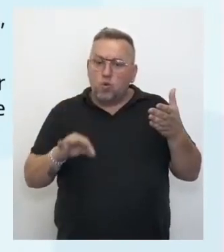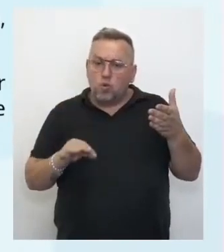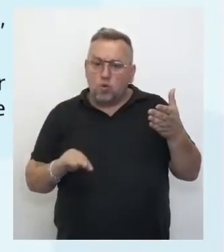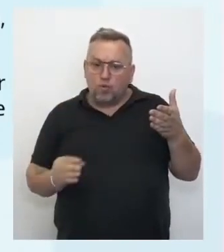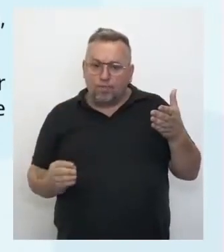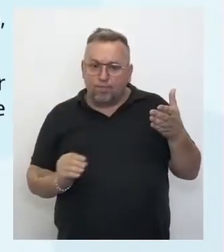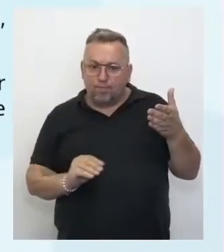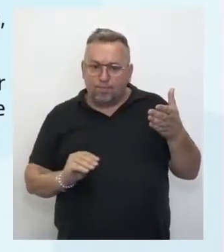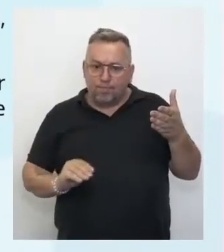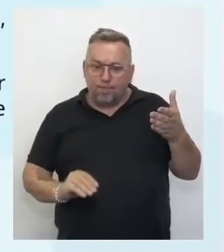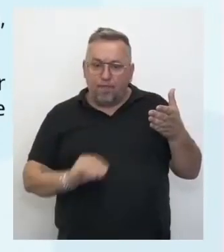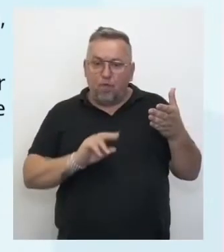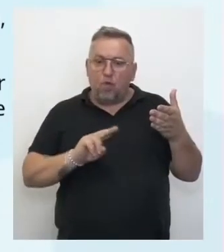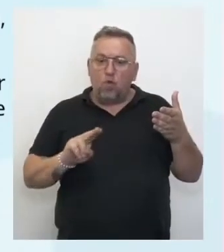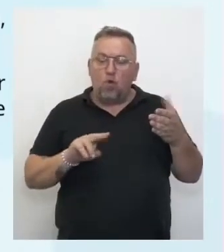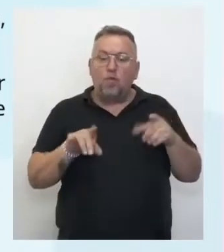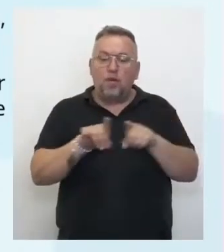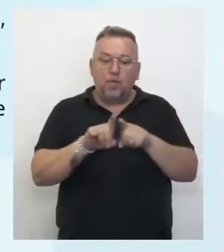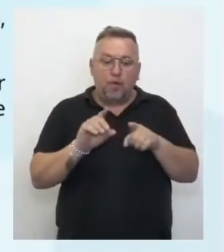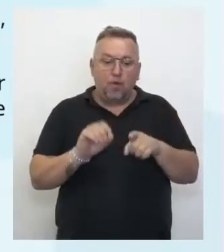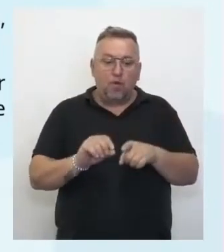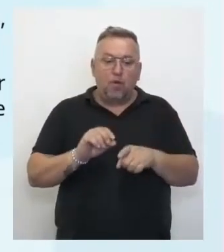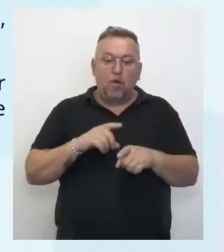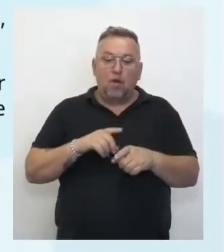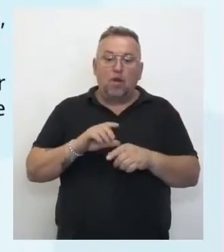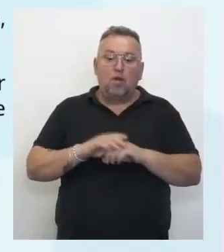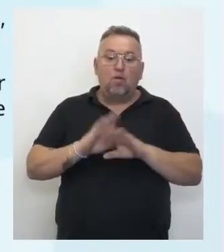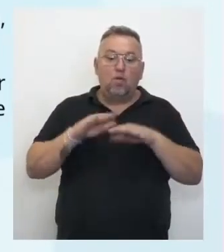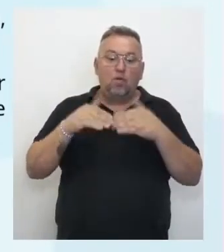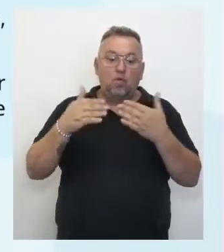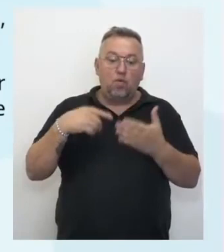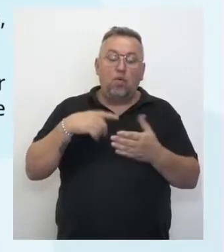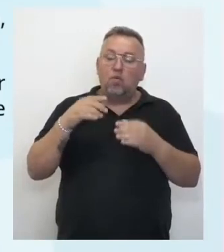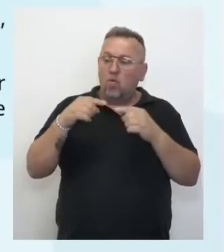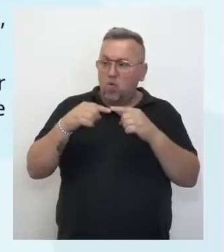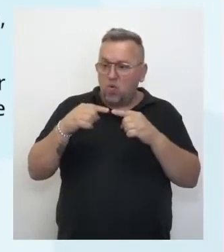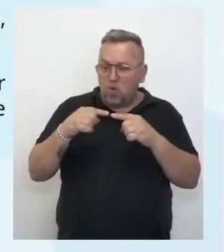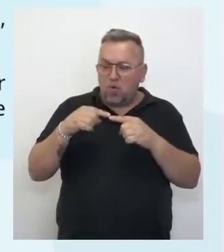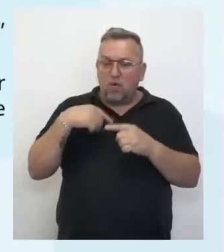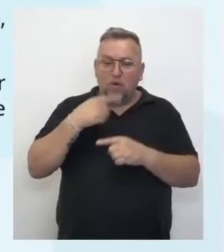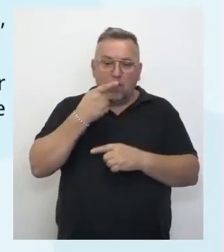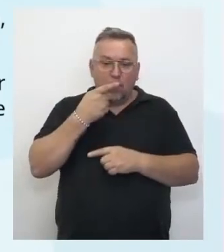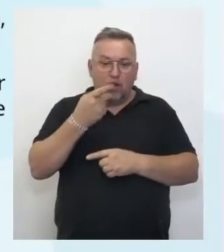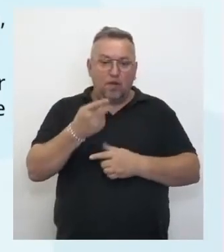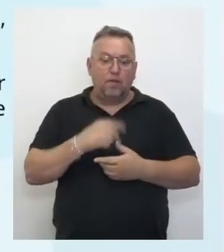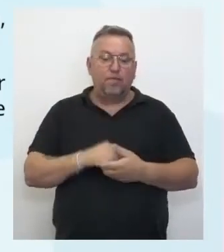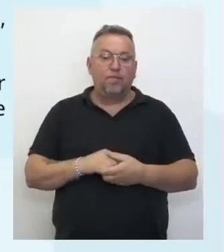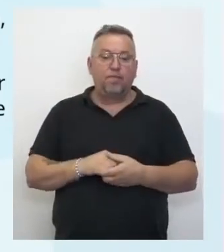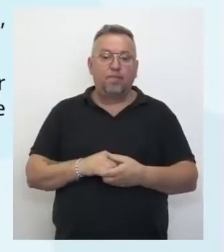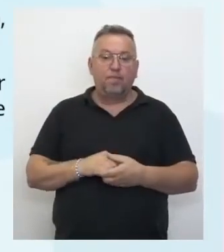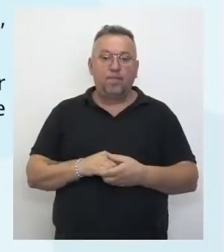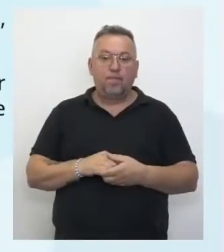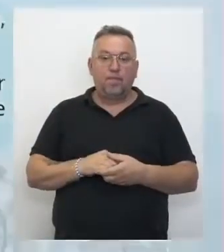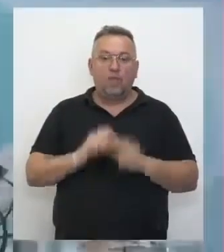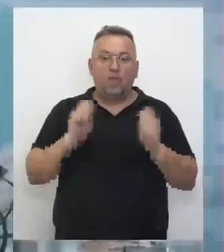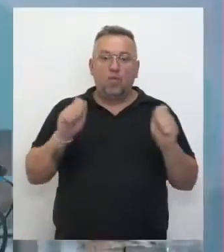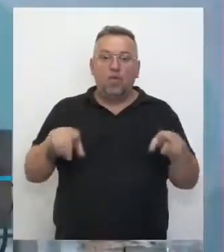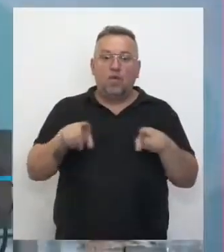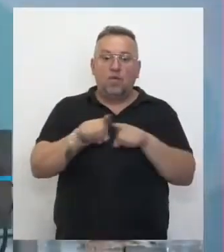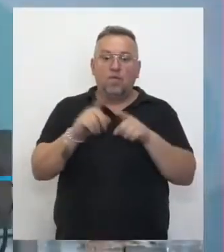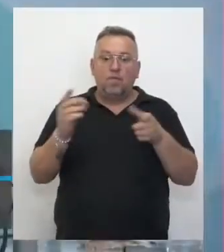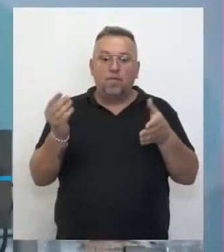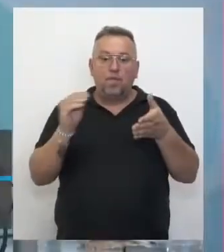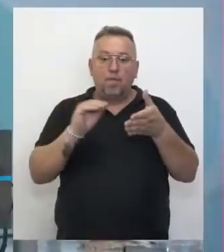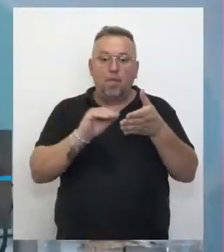vão também escrever ali, colocar que concordam com o que foi escrito ali, com o que eles estão pedindo, tudo bem? Pode também